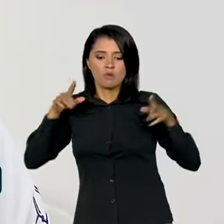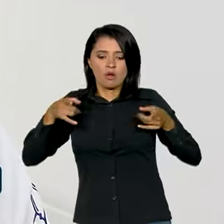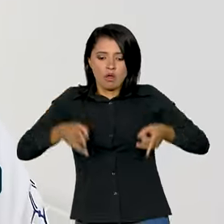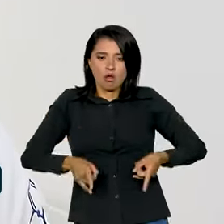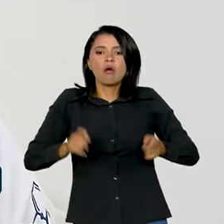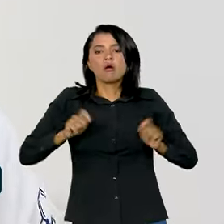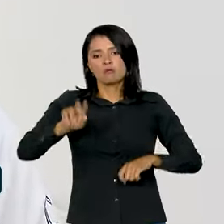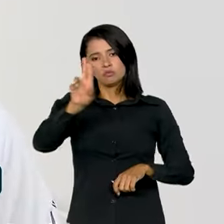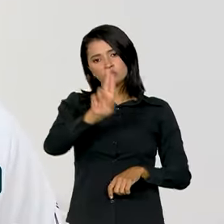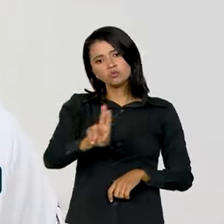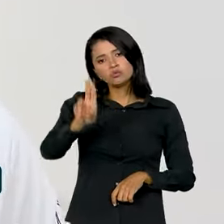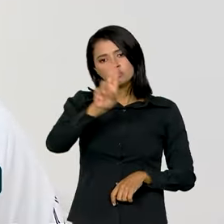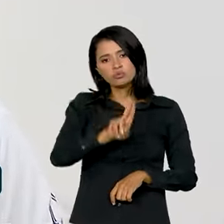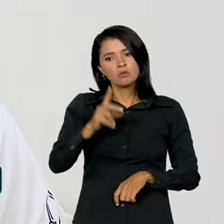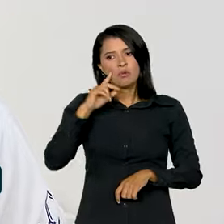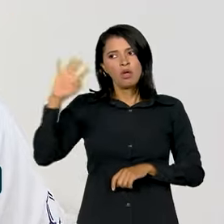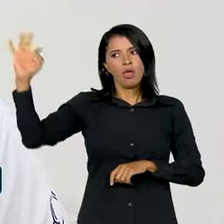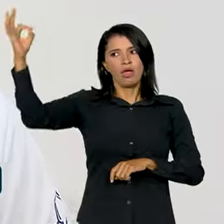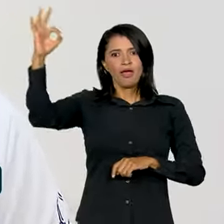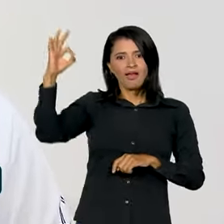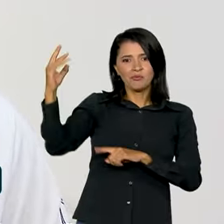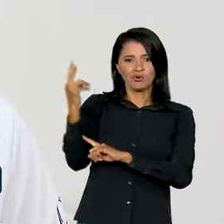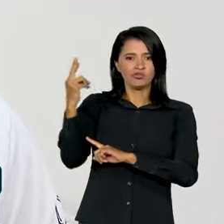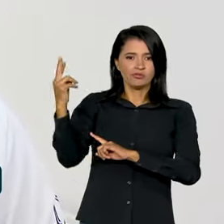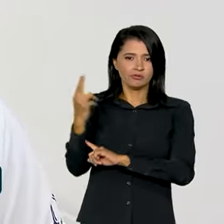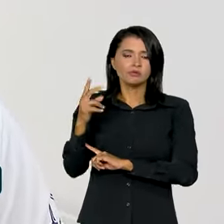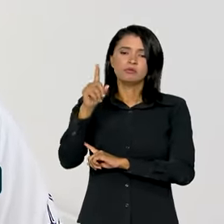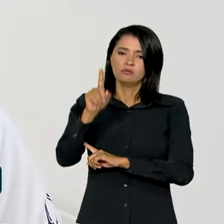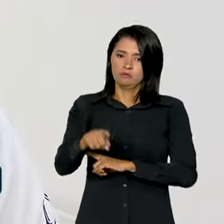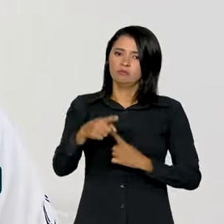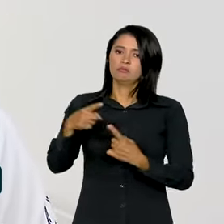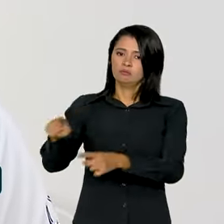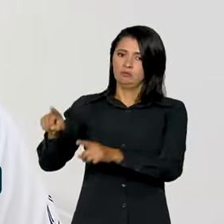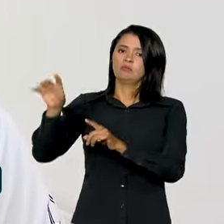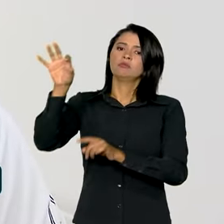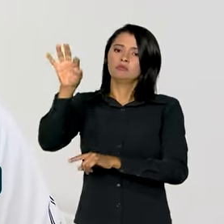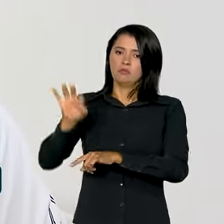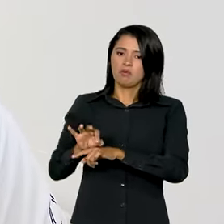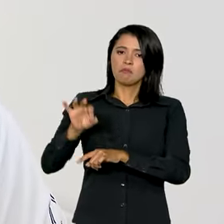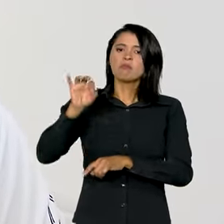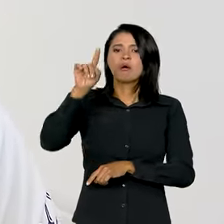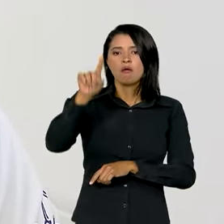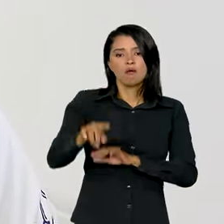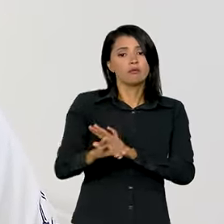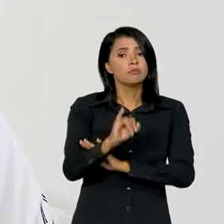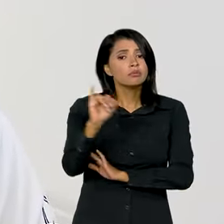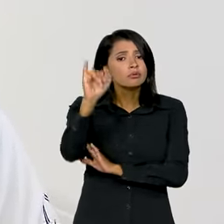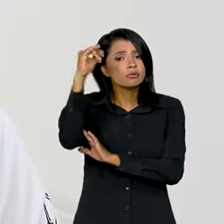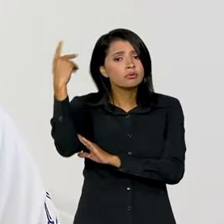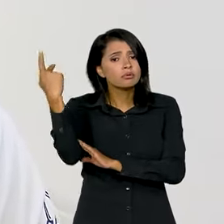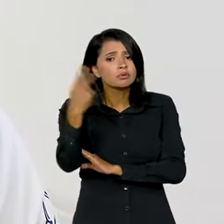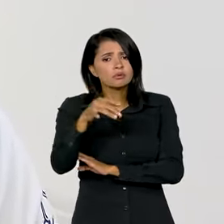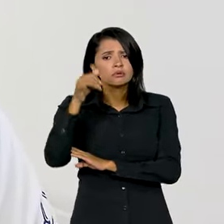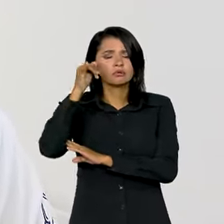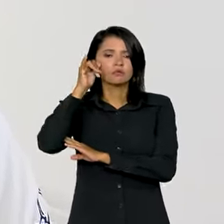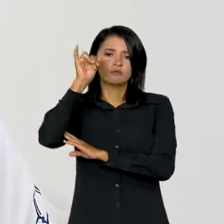as telas mosquiteiro para não serem picados então o combate ao mosquito e a picada no mosquito é parte fundamental da prevenção da